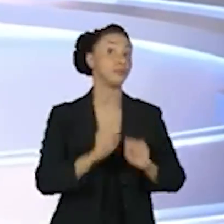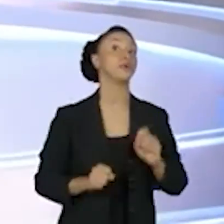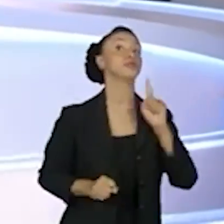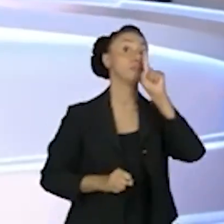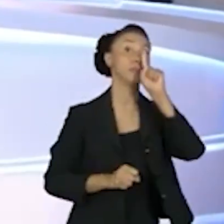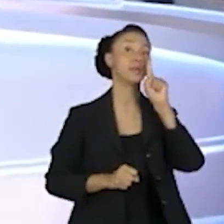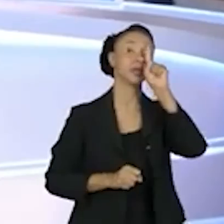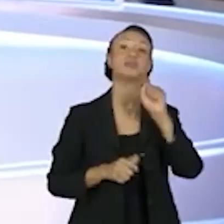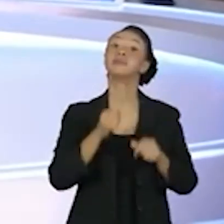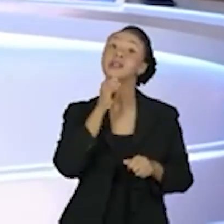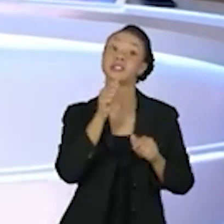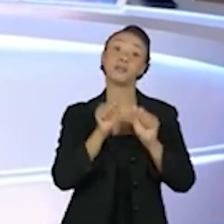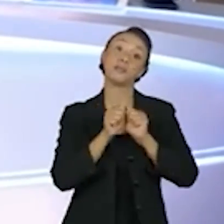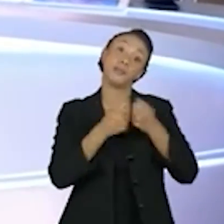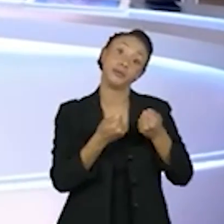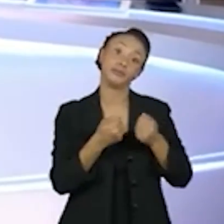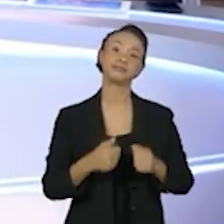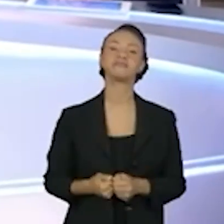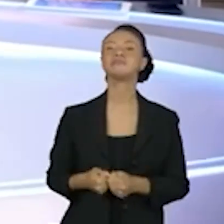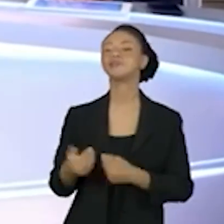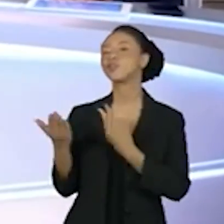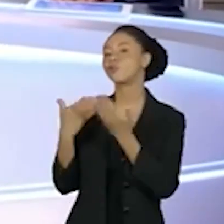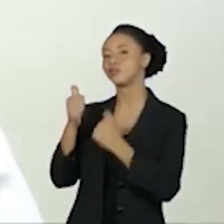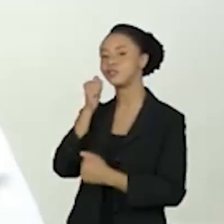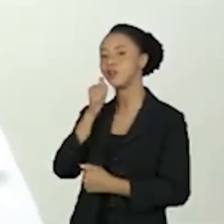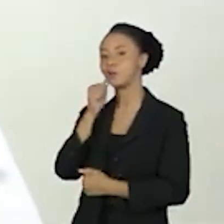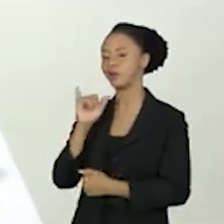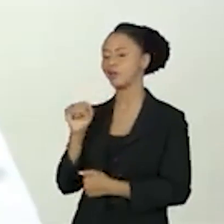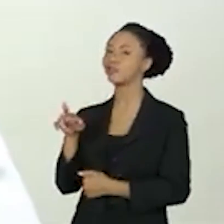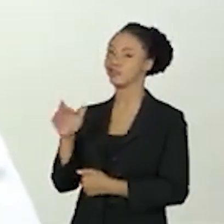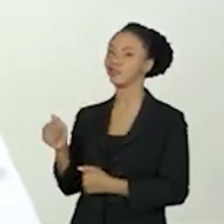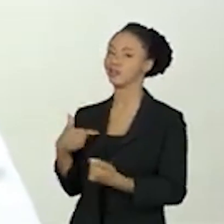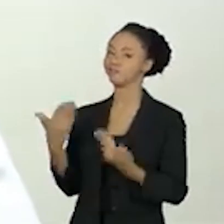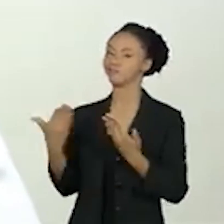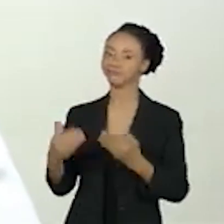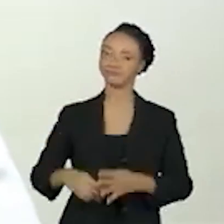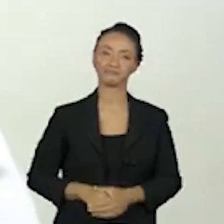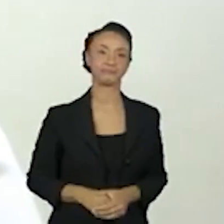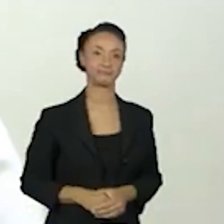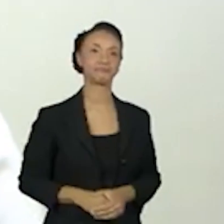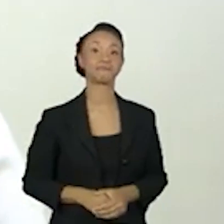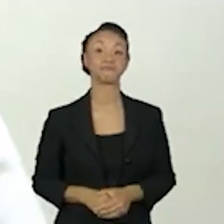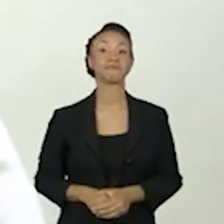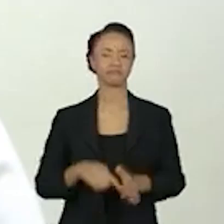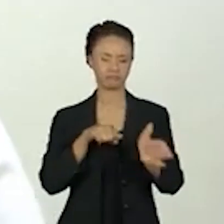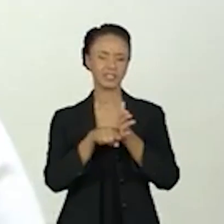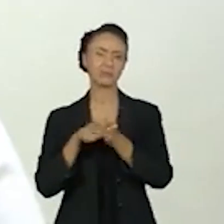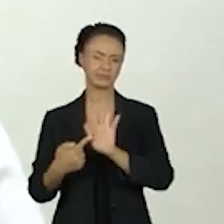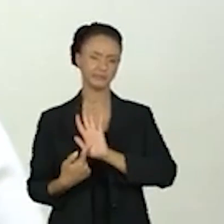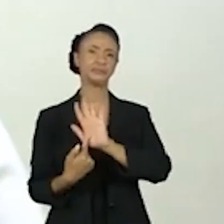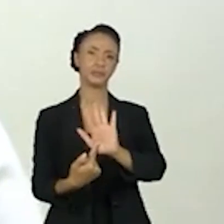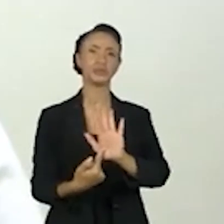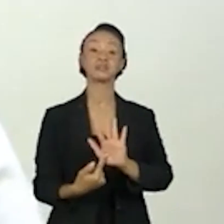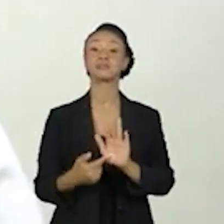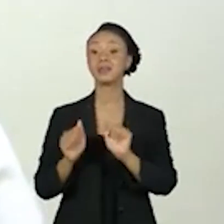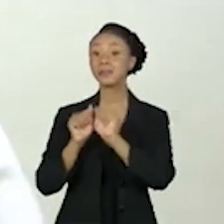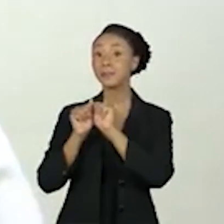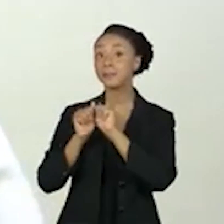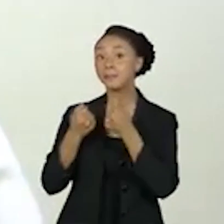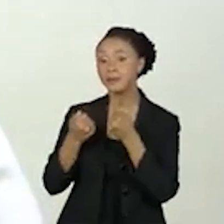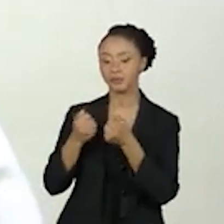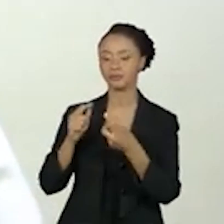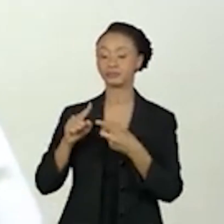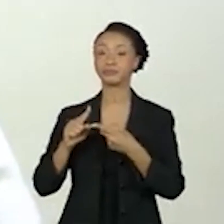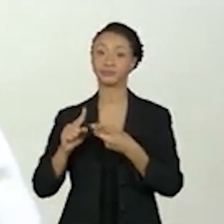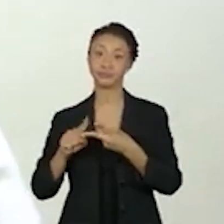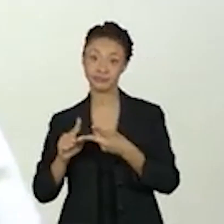isso eu conversei com a nutricionista Inara Souza. Como o próprio estudo mostra, os pães, álcool